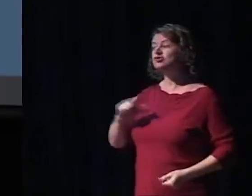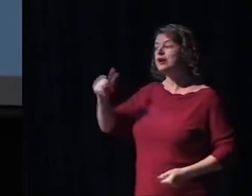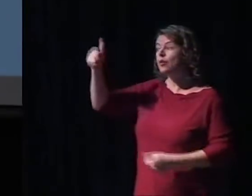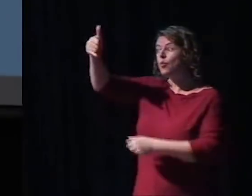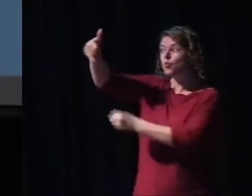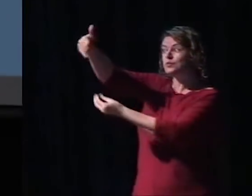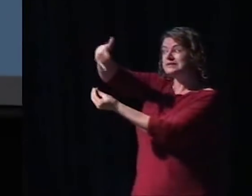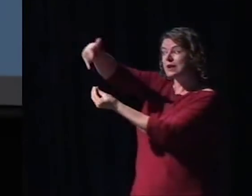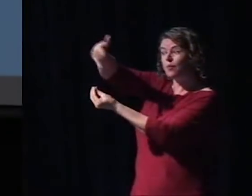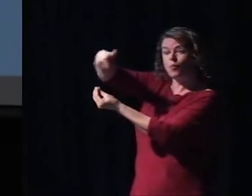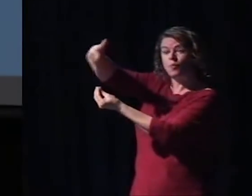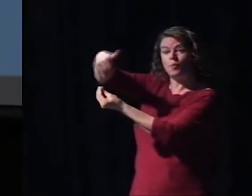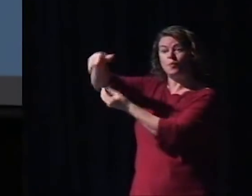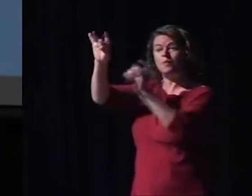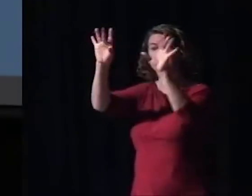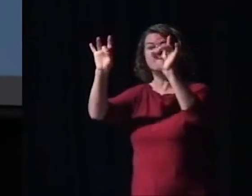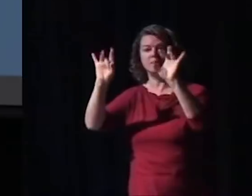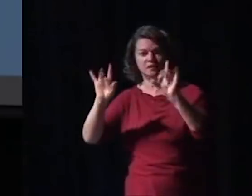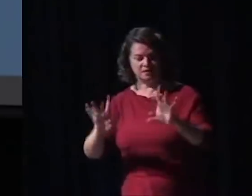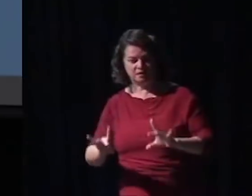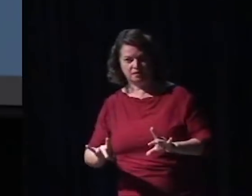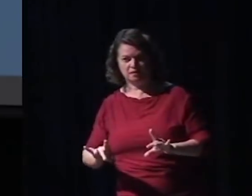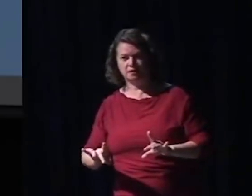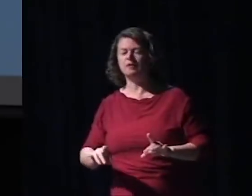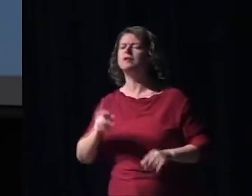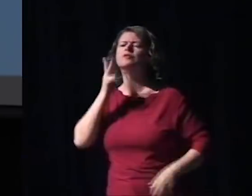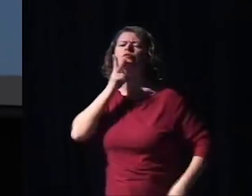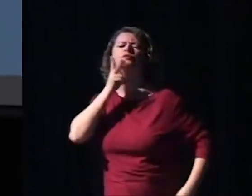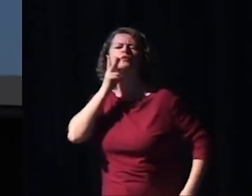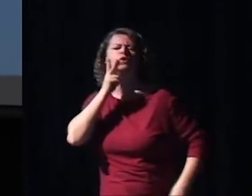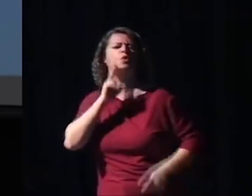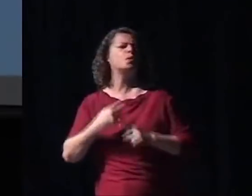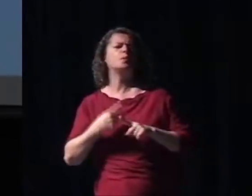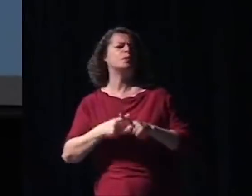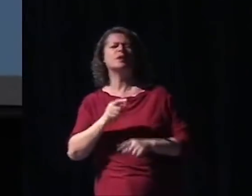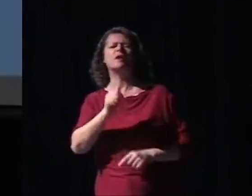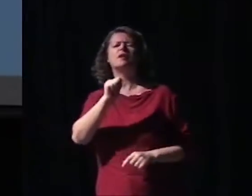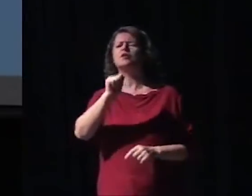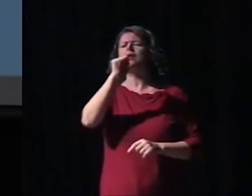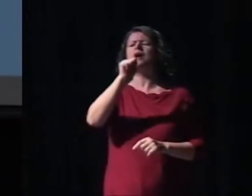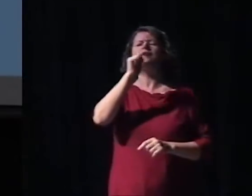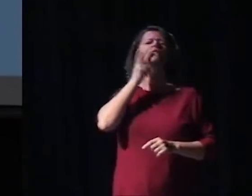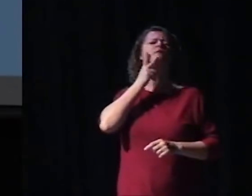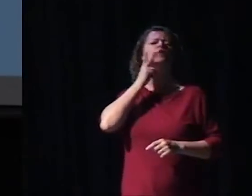vinho, e aqui eu vou falar um pouquinho sobre por que que ele não tomava vinho.